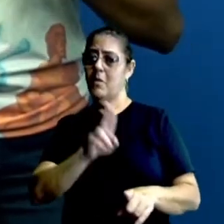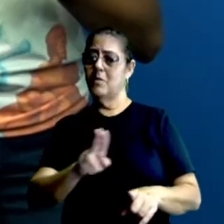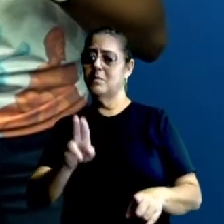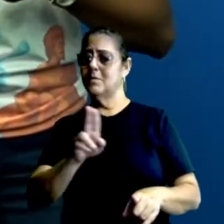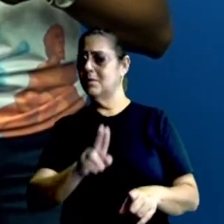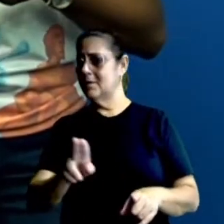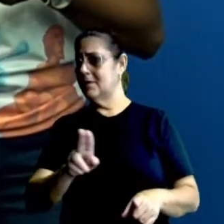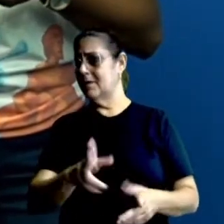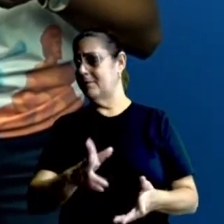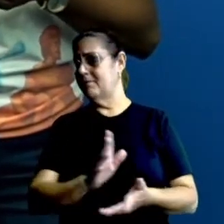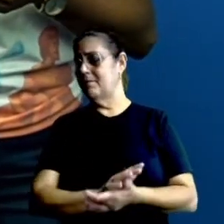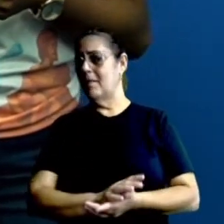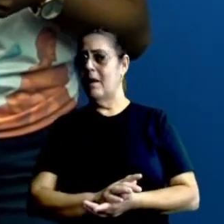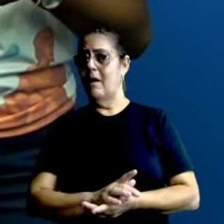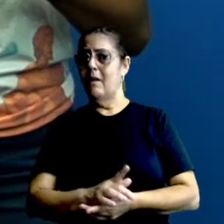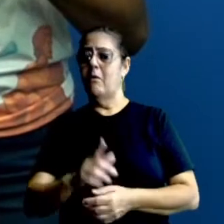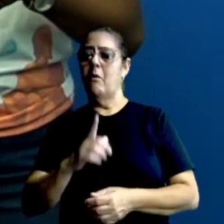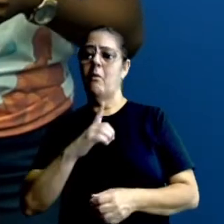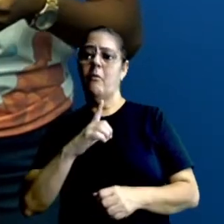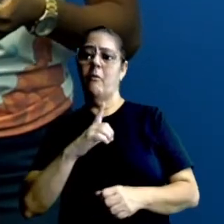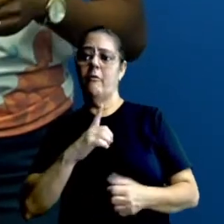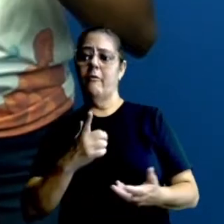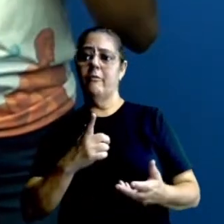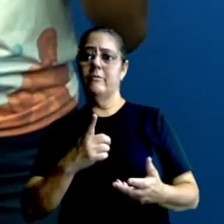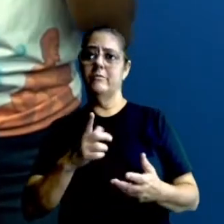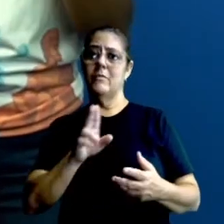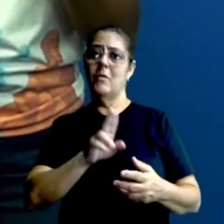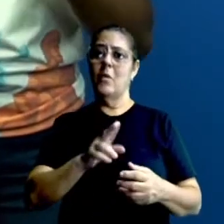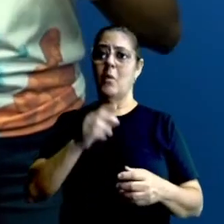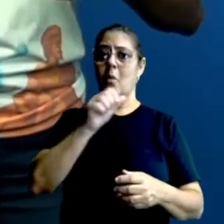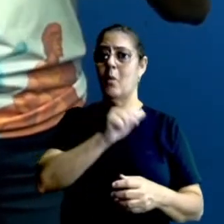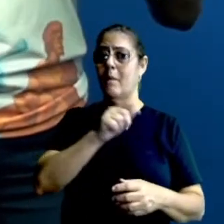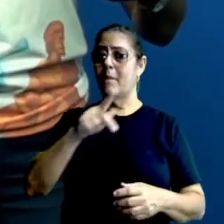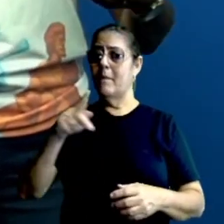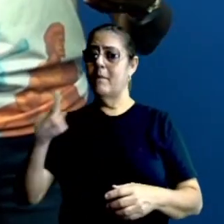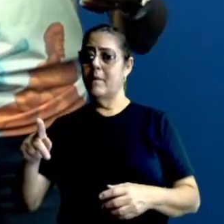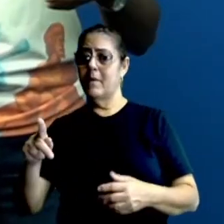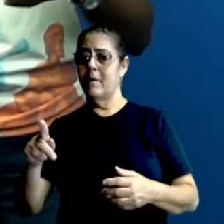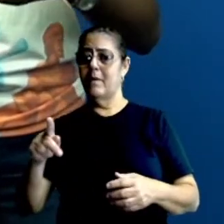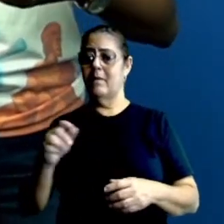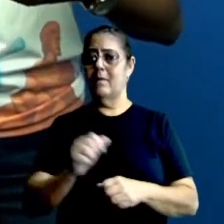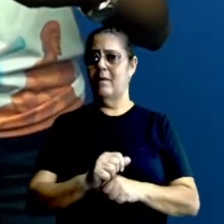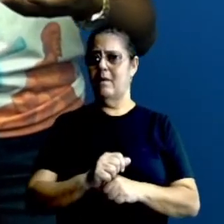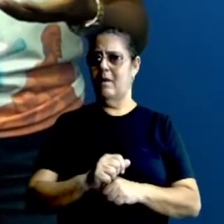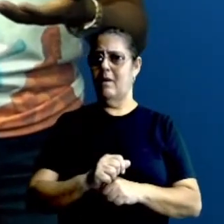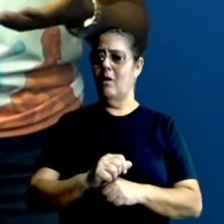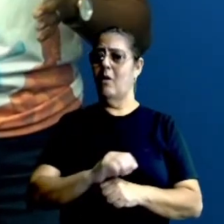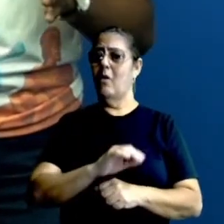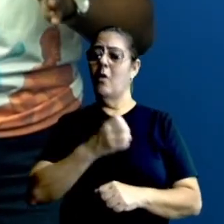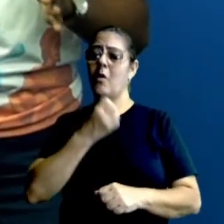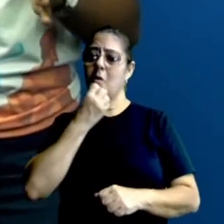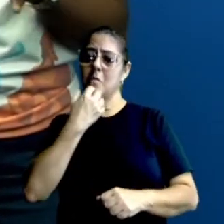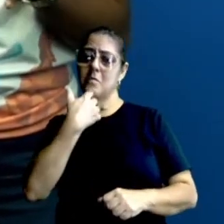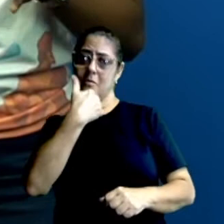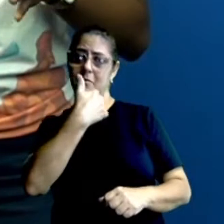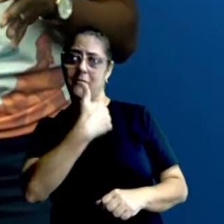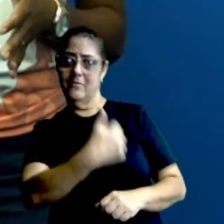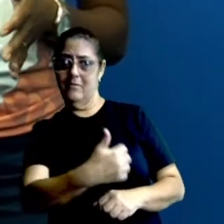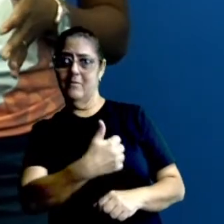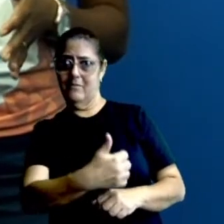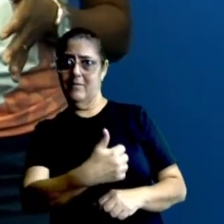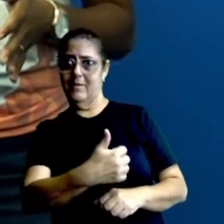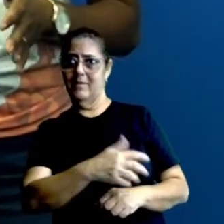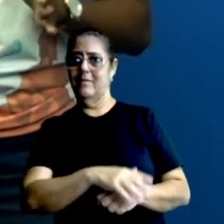tem muito a ver com o aplicativo que nós usamos mas ele quer dizer E aí é aquele que é só que na